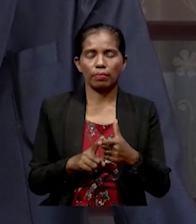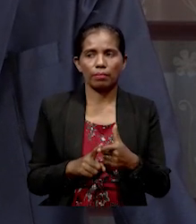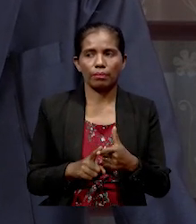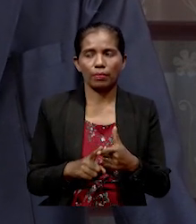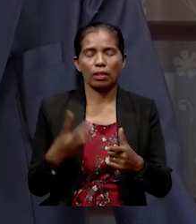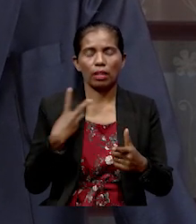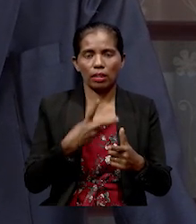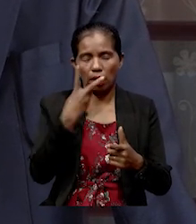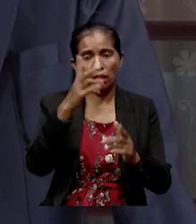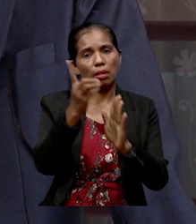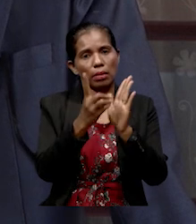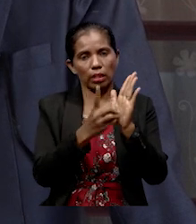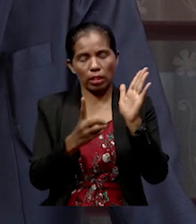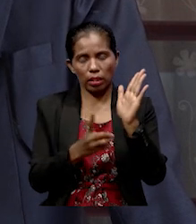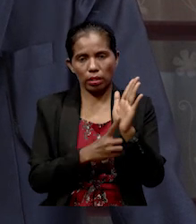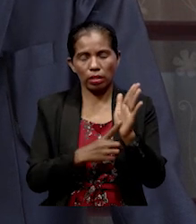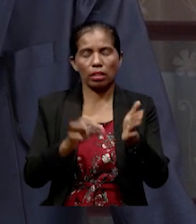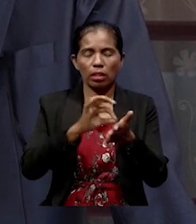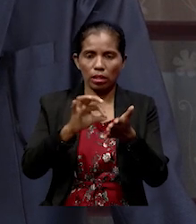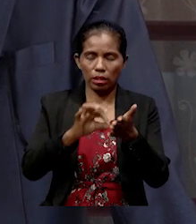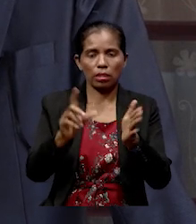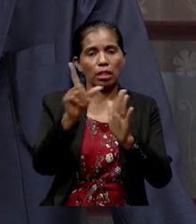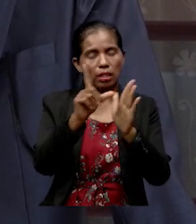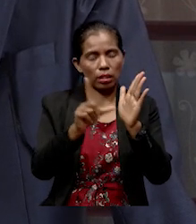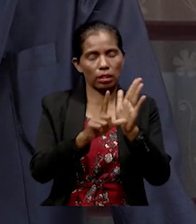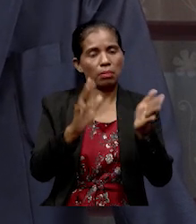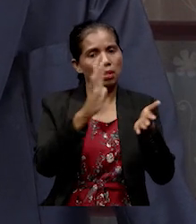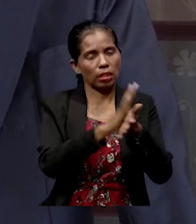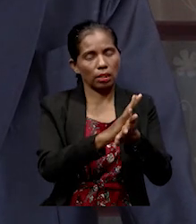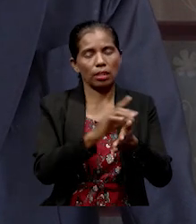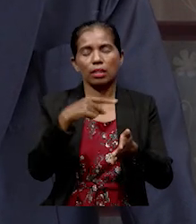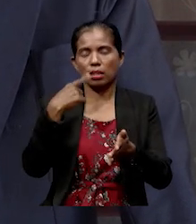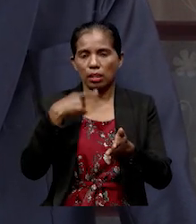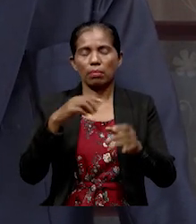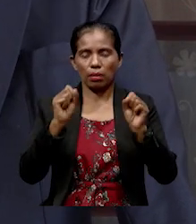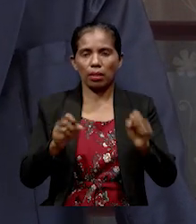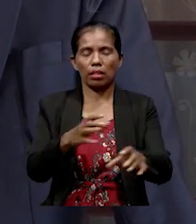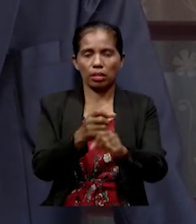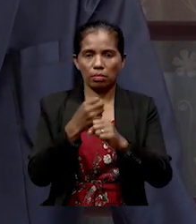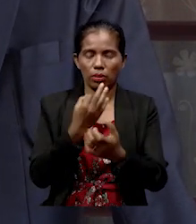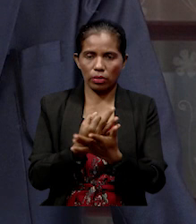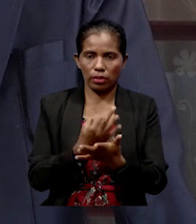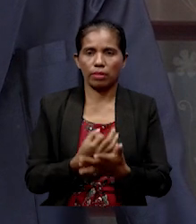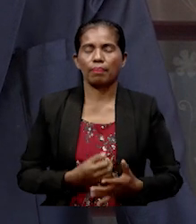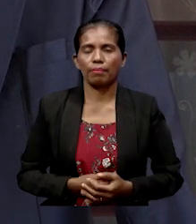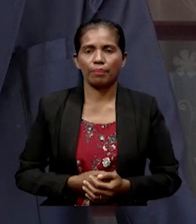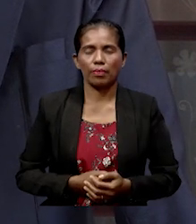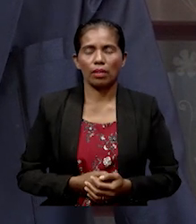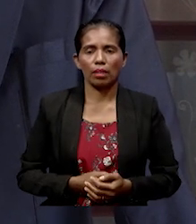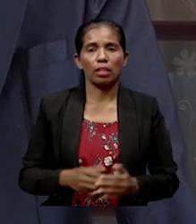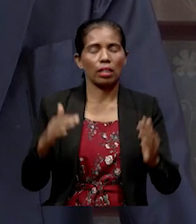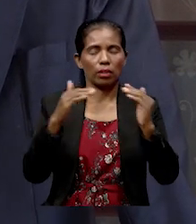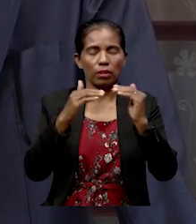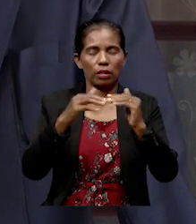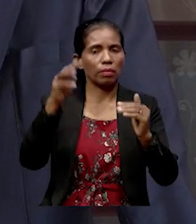haré base de dados, lore lista da bataca, sema que merece, sema que ela merece. E a encontro, ministro Assunto Combatente e